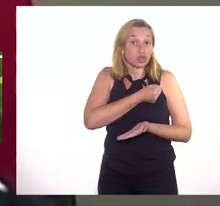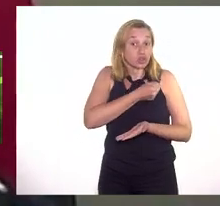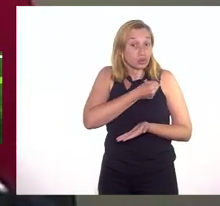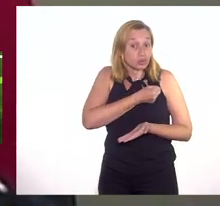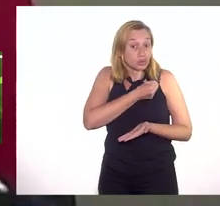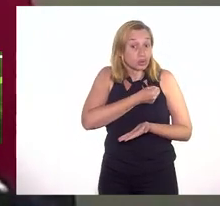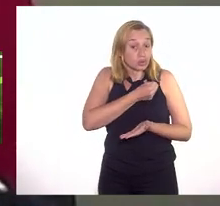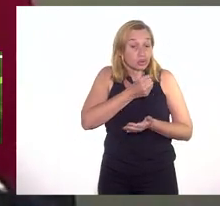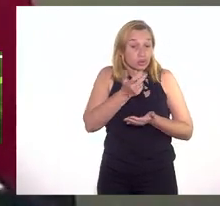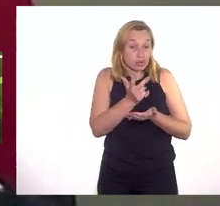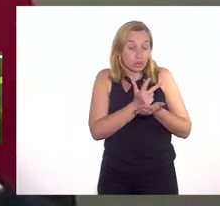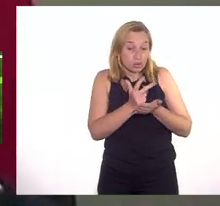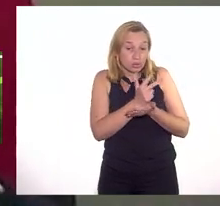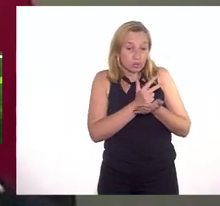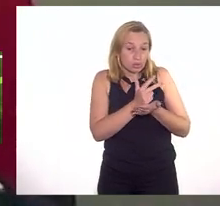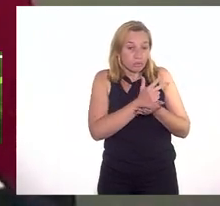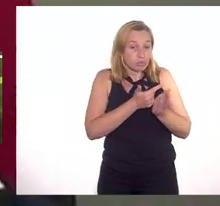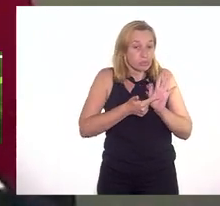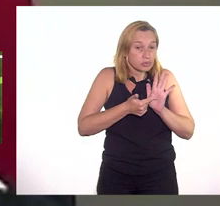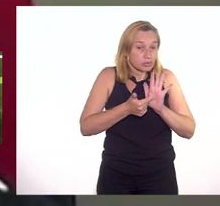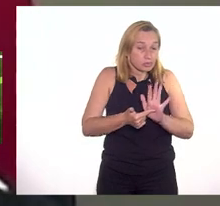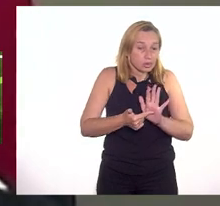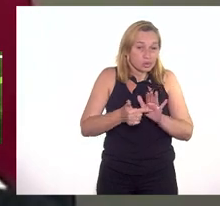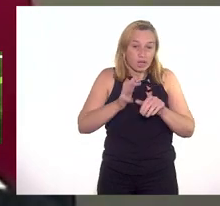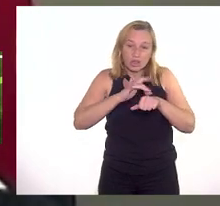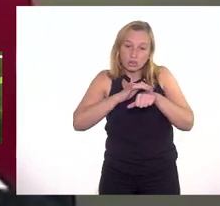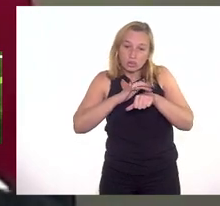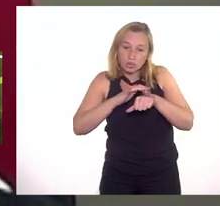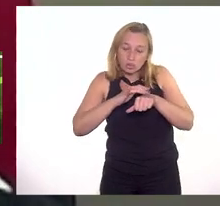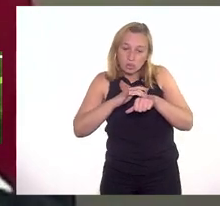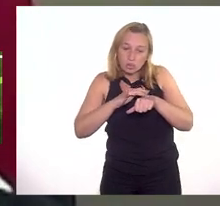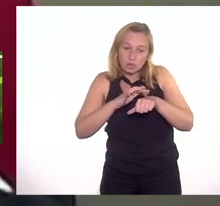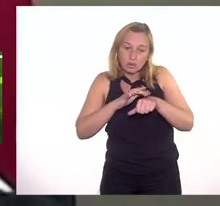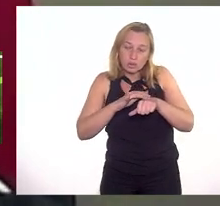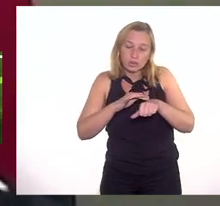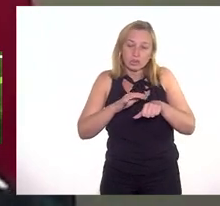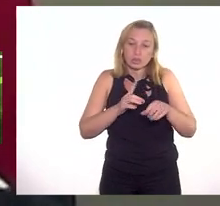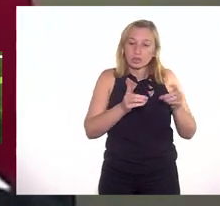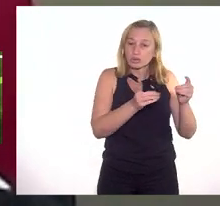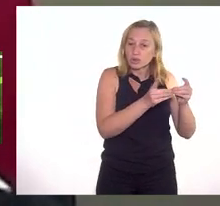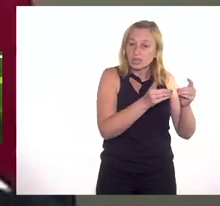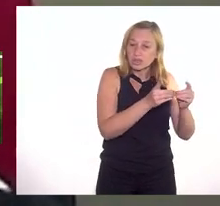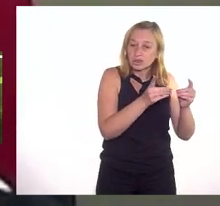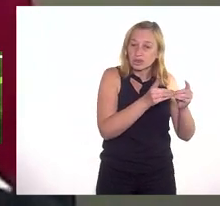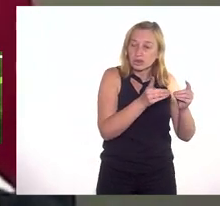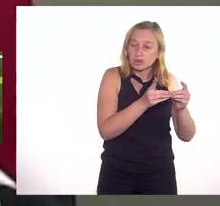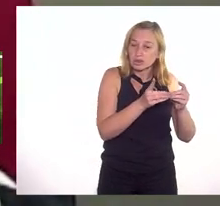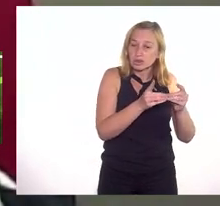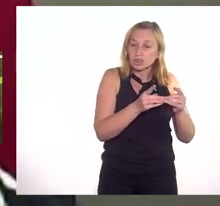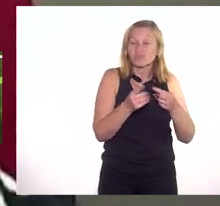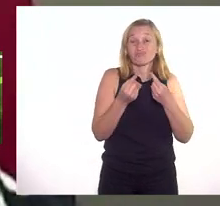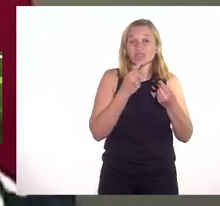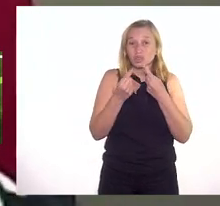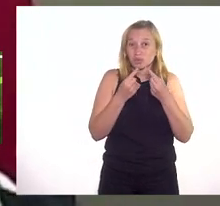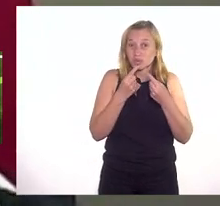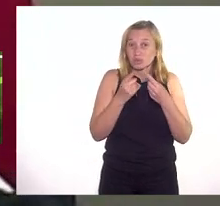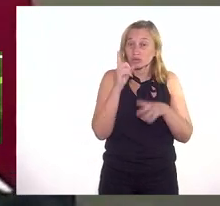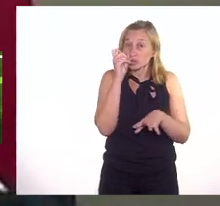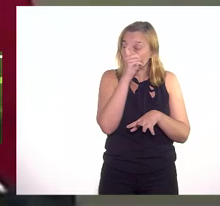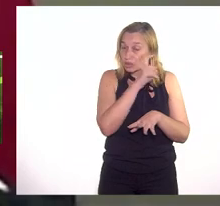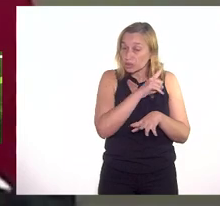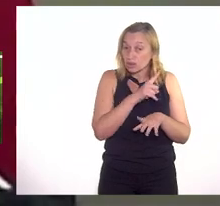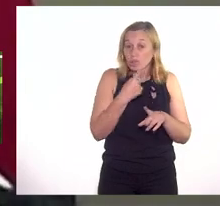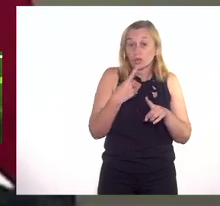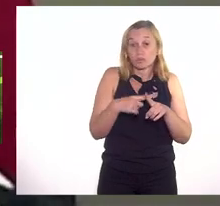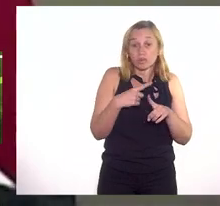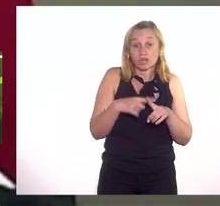de um mapa que identifique as doenças, os portadores, né? torna essa discussão rasa, porque aí a